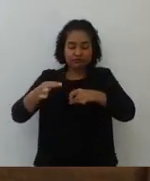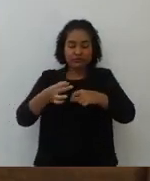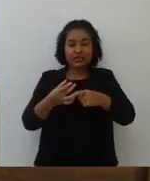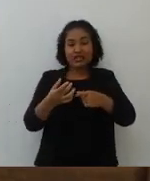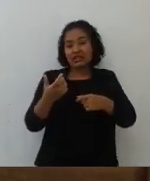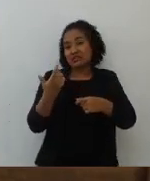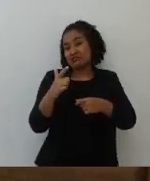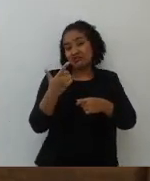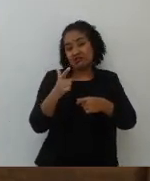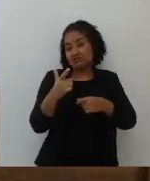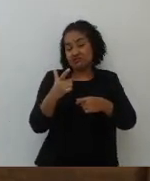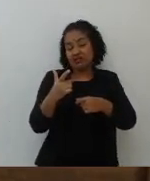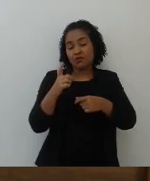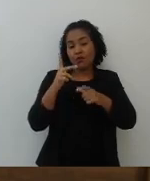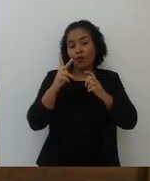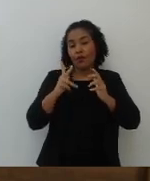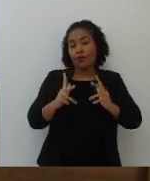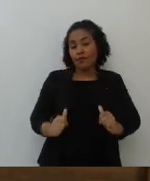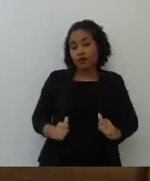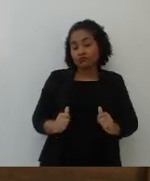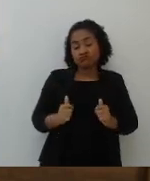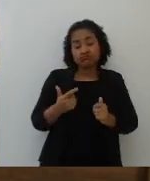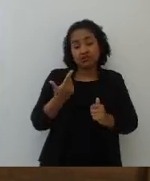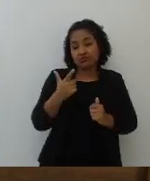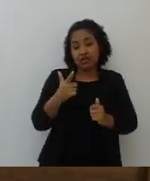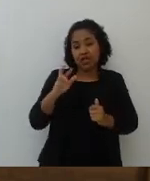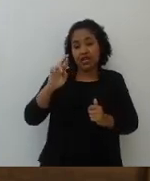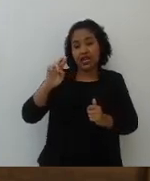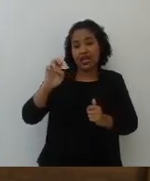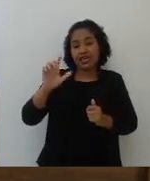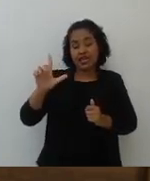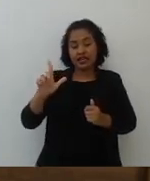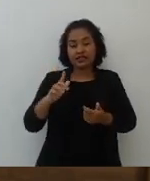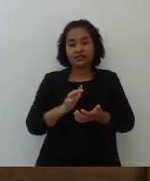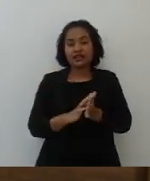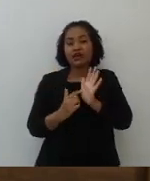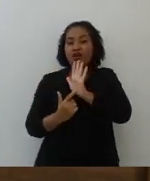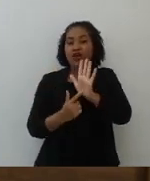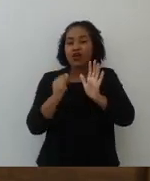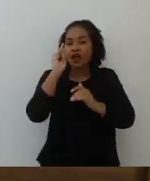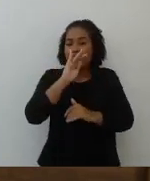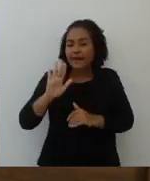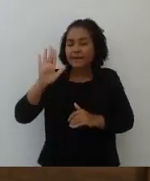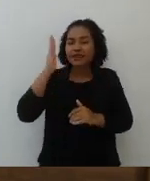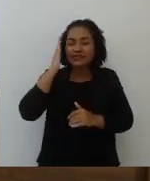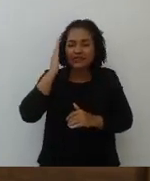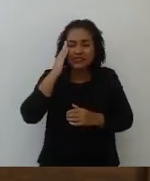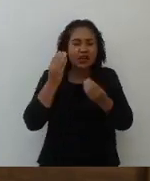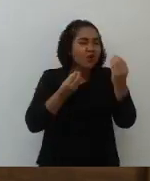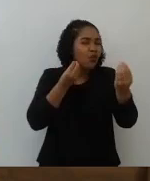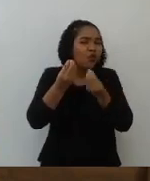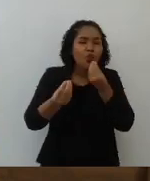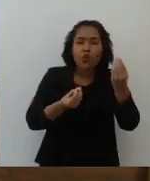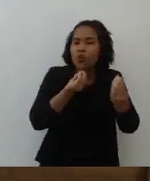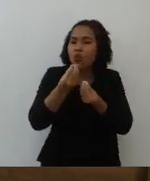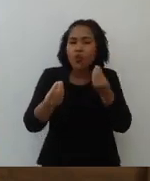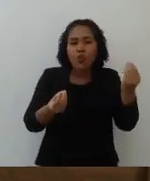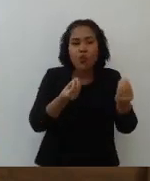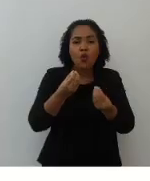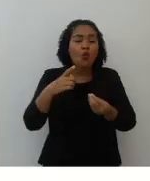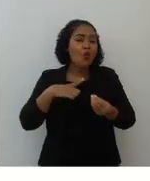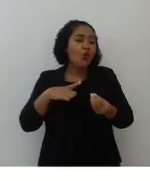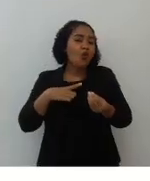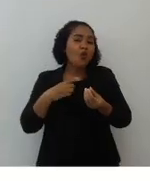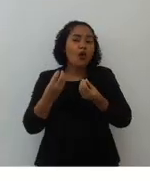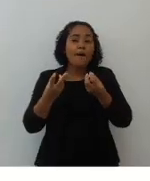não tem ribossomos. E cada um tem uma função específica. Dá uma olhadinha na figura para você ver, dá uma olhadinha no